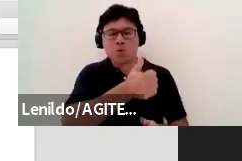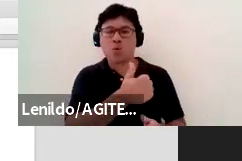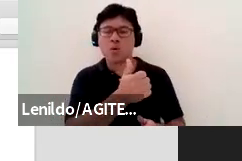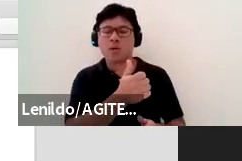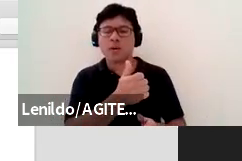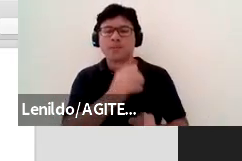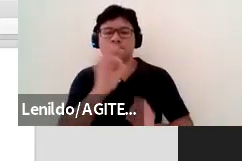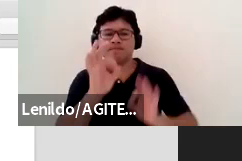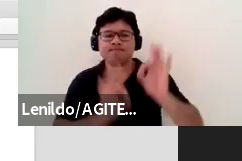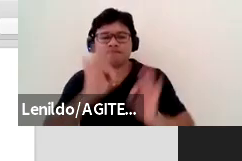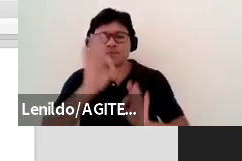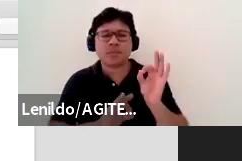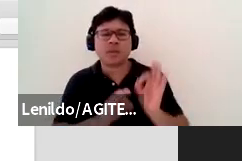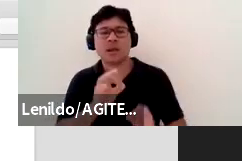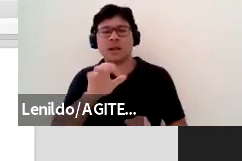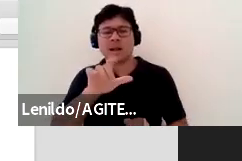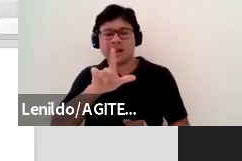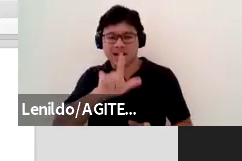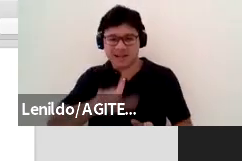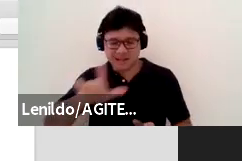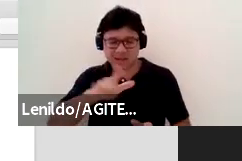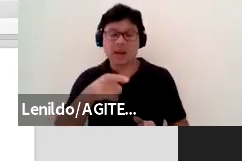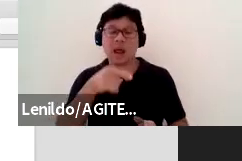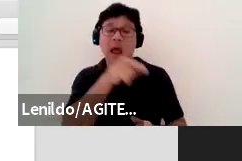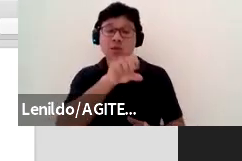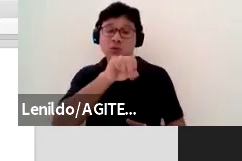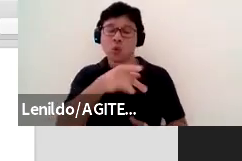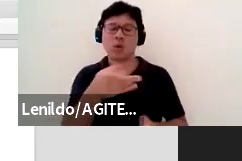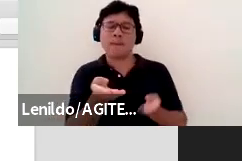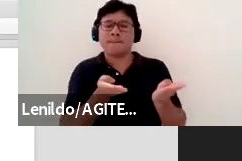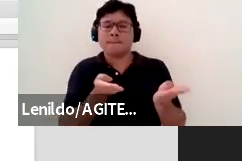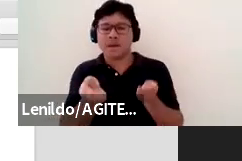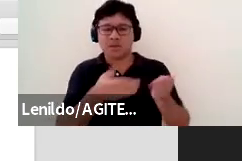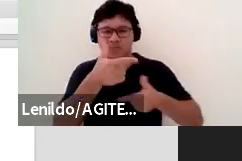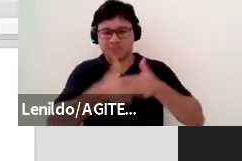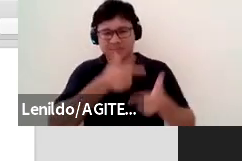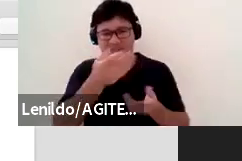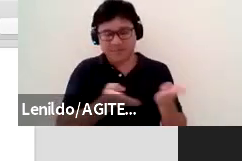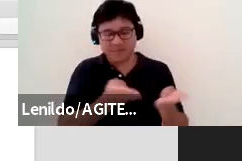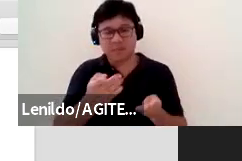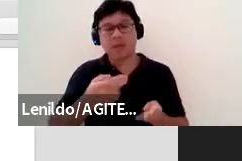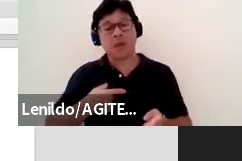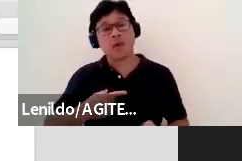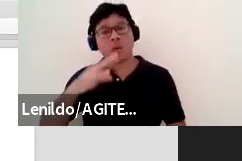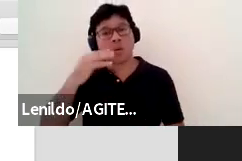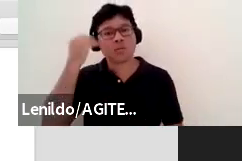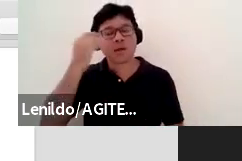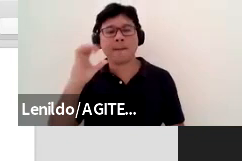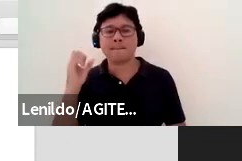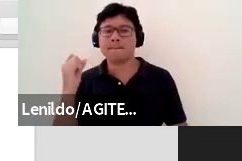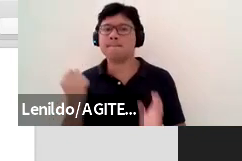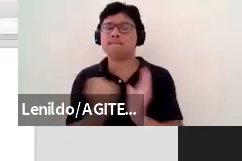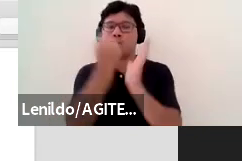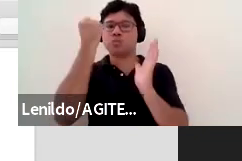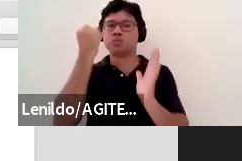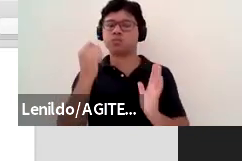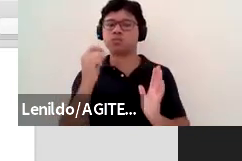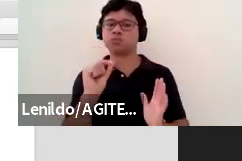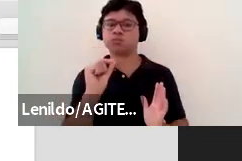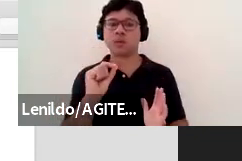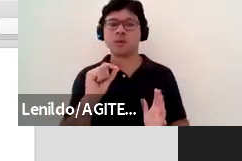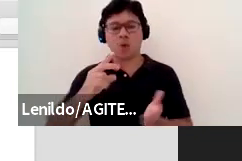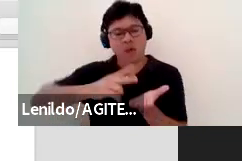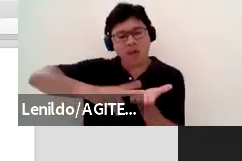em que a Sônia seria a nossa mediadora. E, de fato, foi uma experiência maravilhosa, né? A gente traduziu